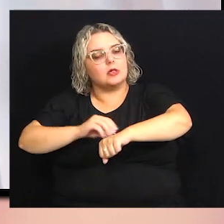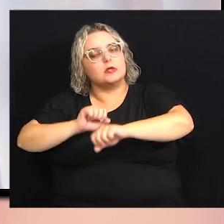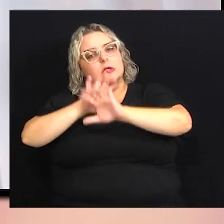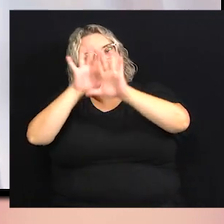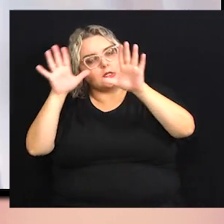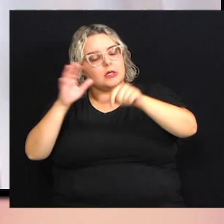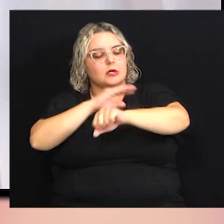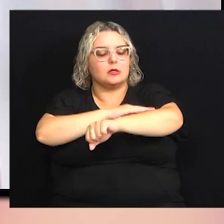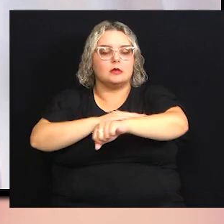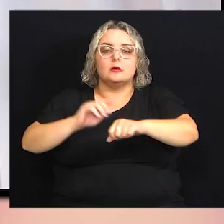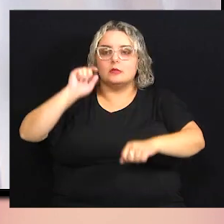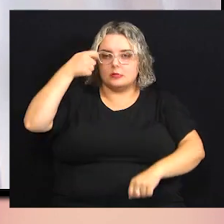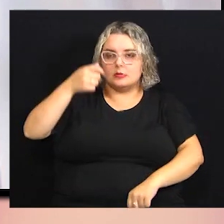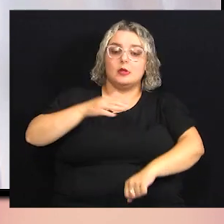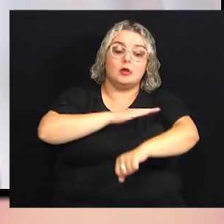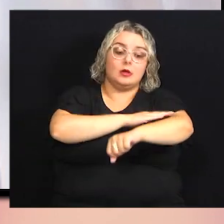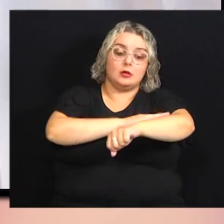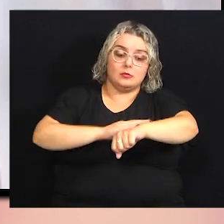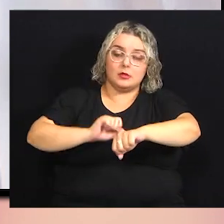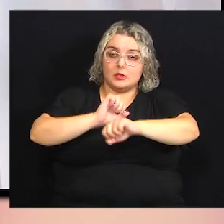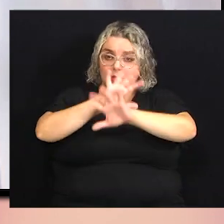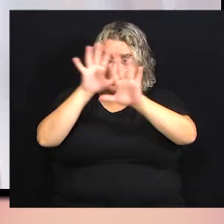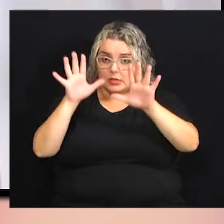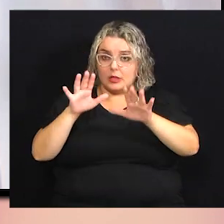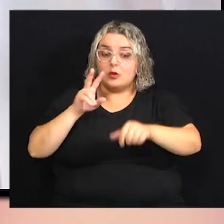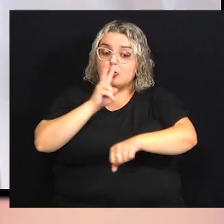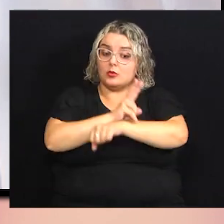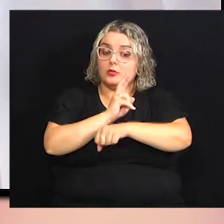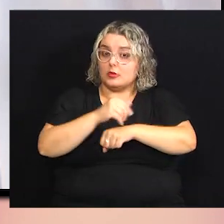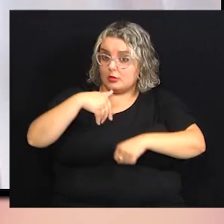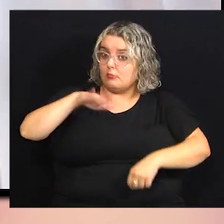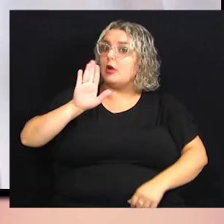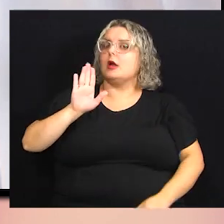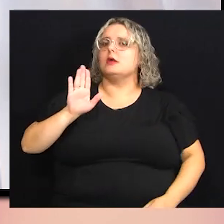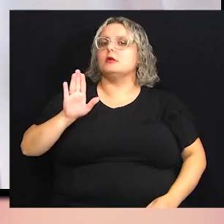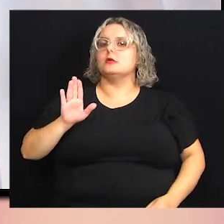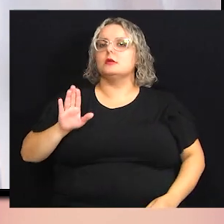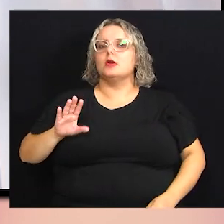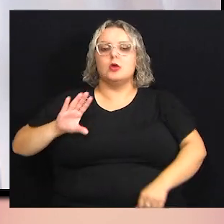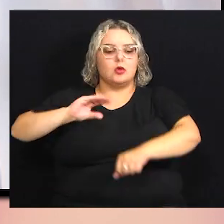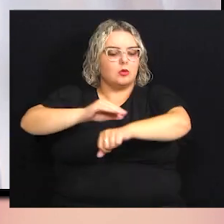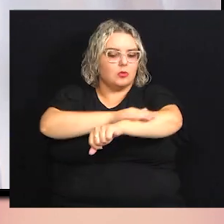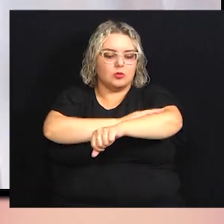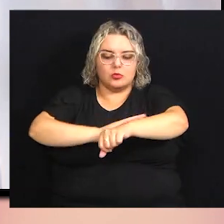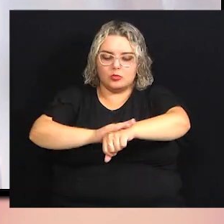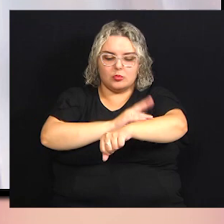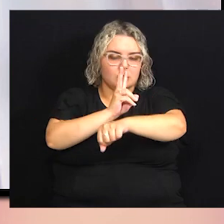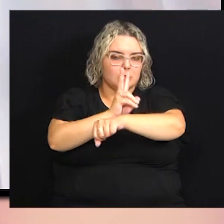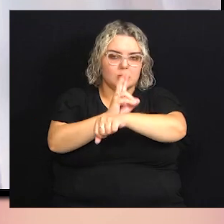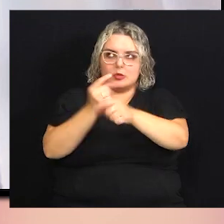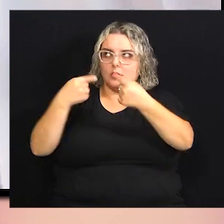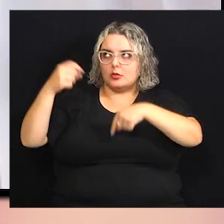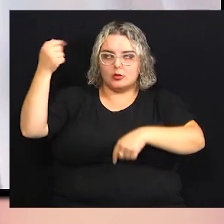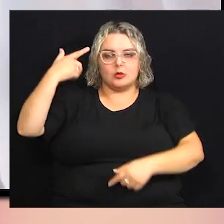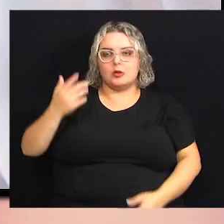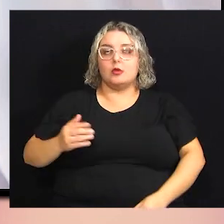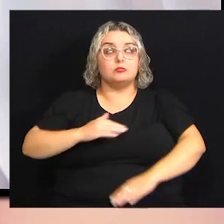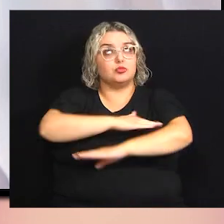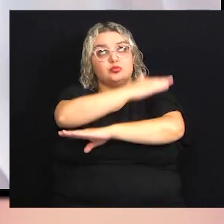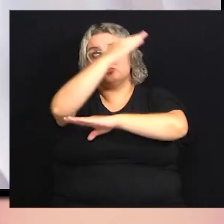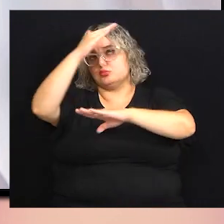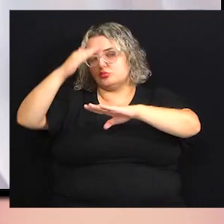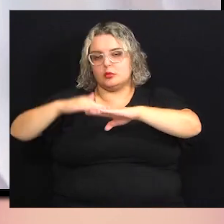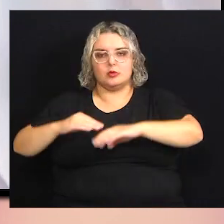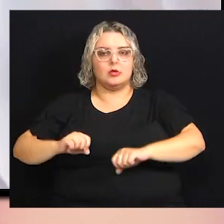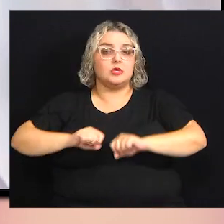escura, embora as pessoas de pele clara tenham que se cuidar mais. Outra coisa é que o protetor solar ele não dura o dia inteiro, não adianta a gente achar que